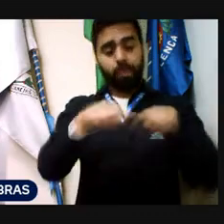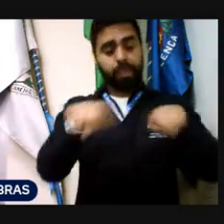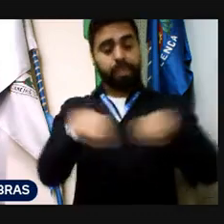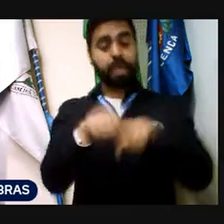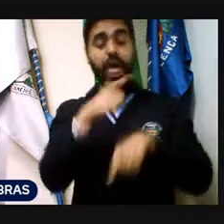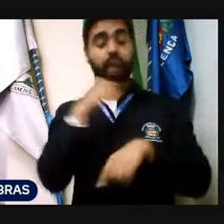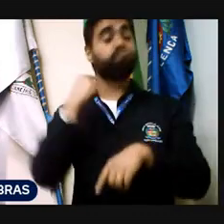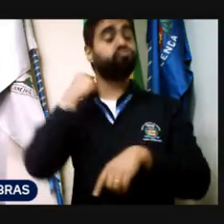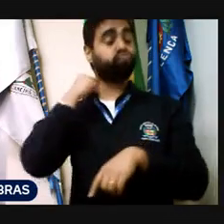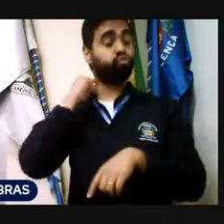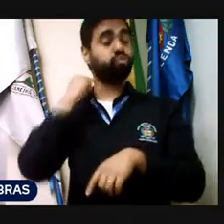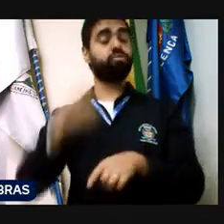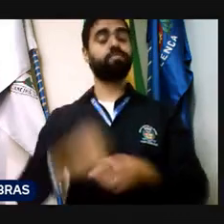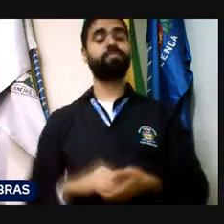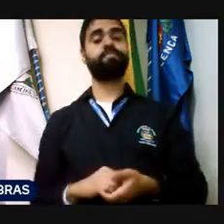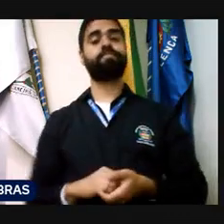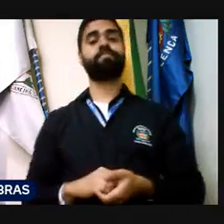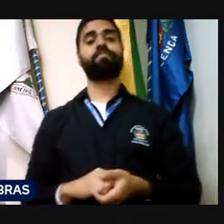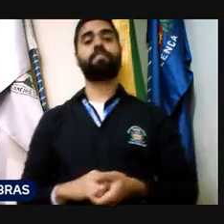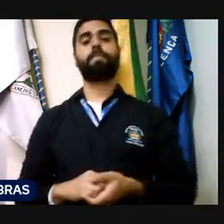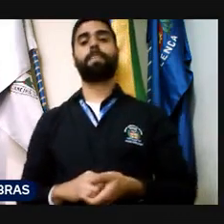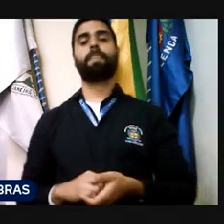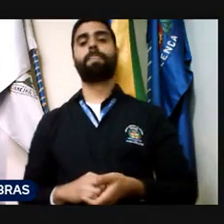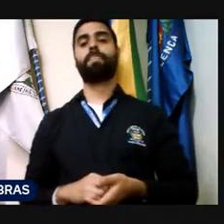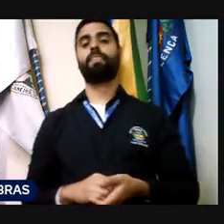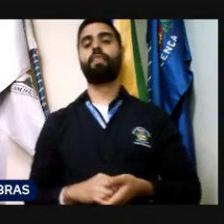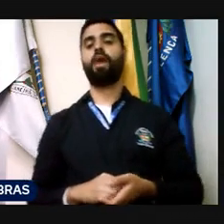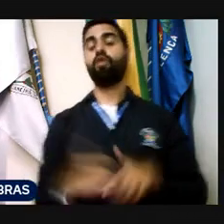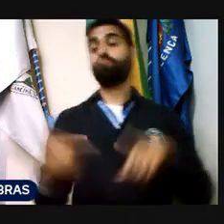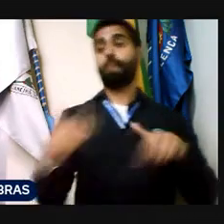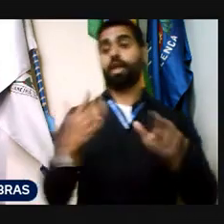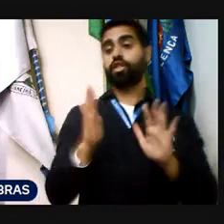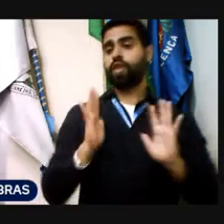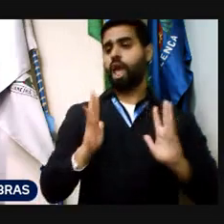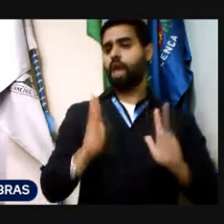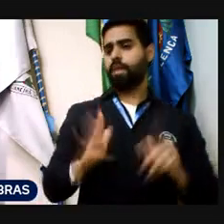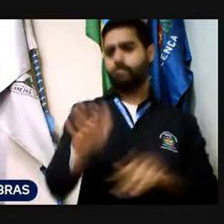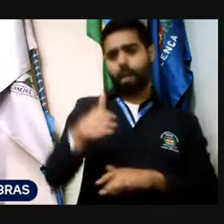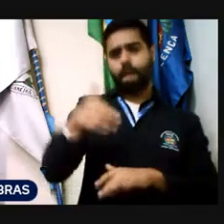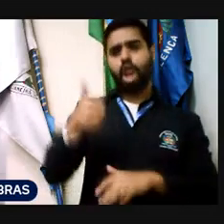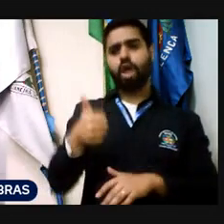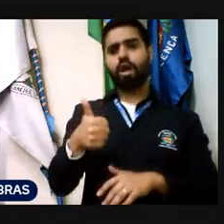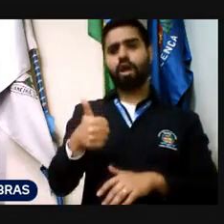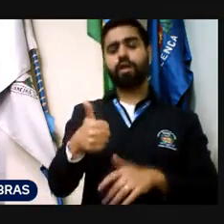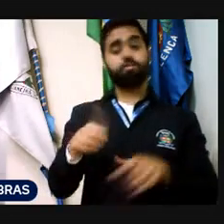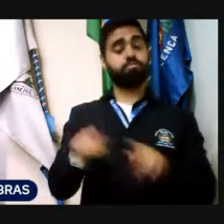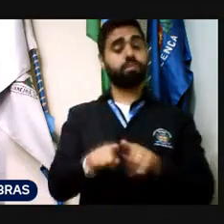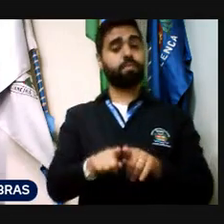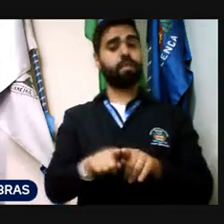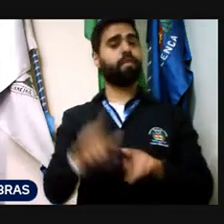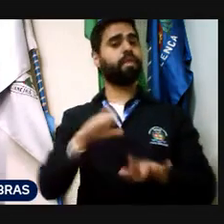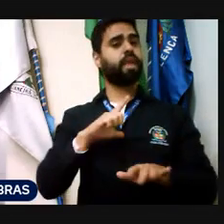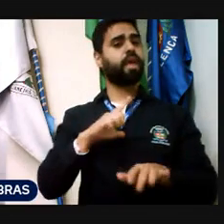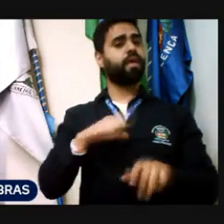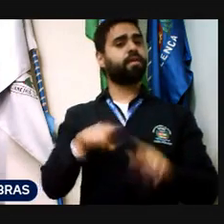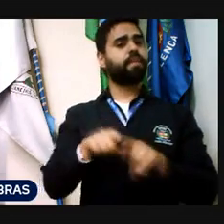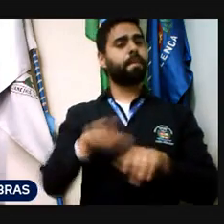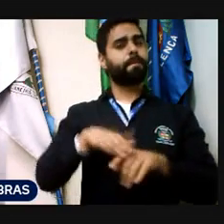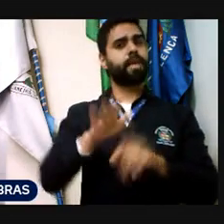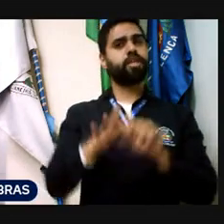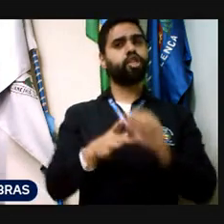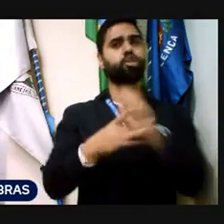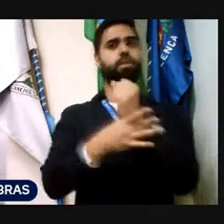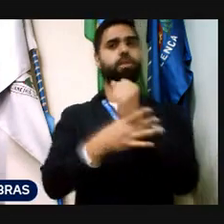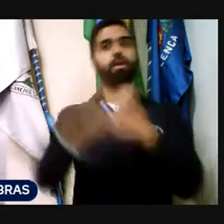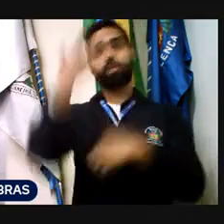serviço de limpeza completo. Tais serviços de limpeza, além de trazer um aspecto mais agradável ao bairro, trará também maior segurança e conforto